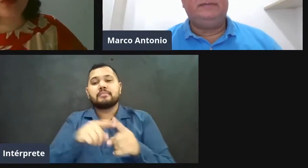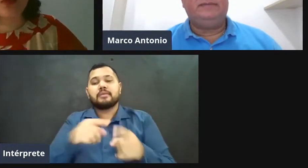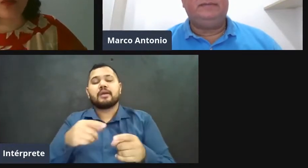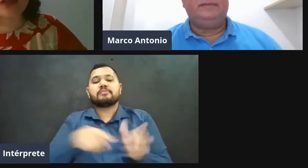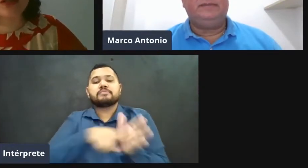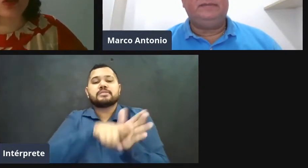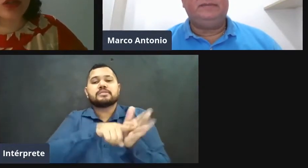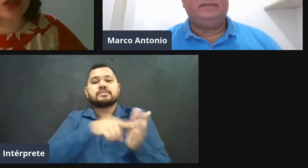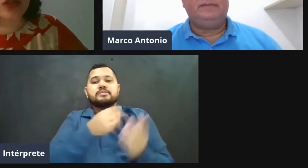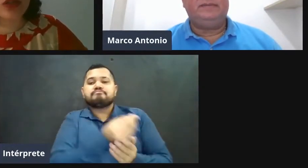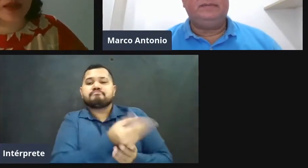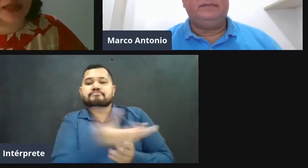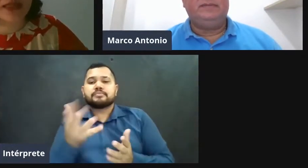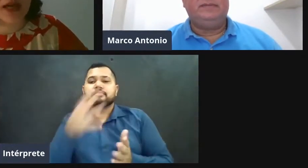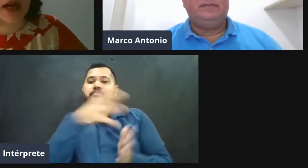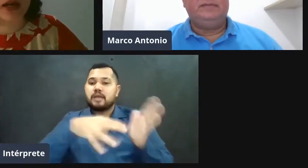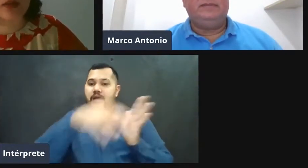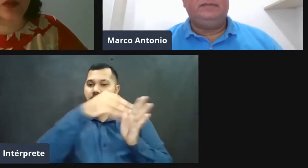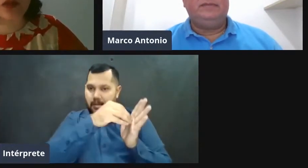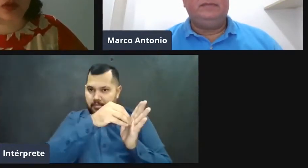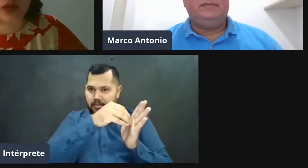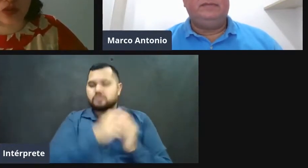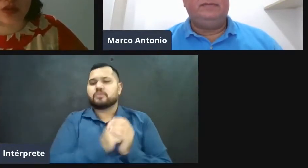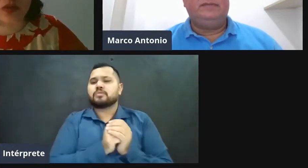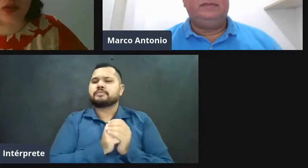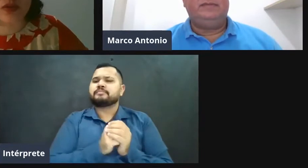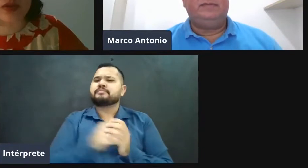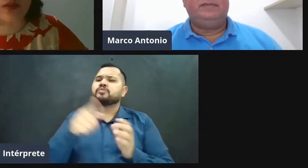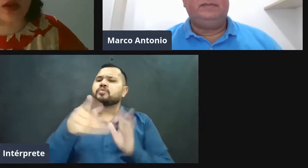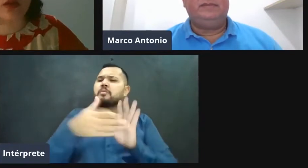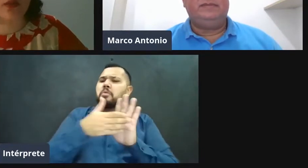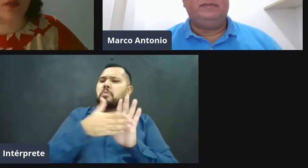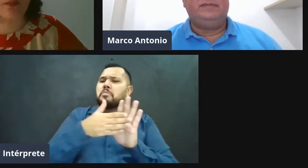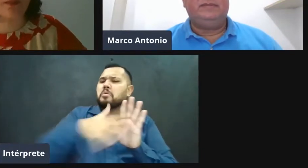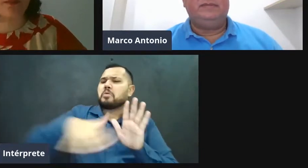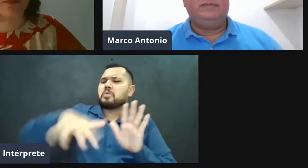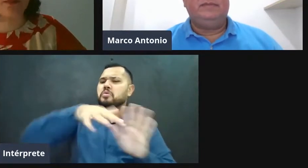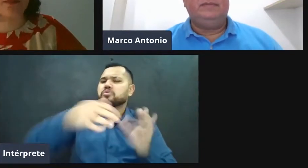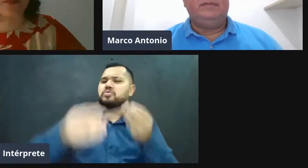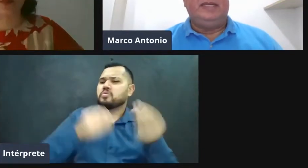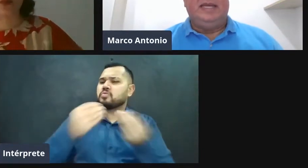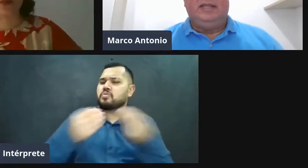as propostas da sua chapa nessa área? O senhor tem 2 minutos e meio.